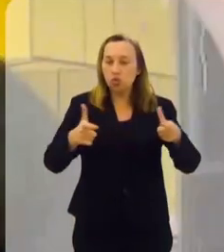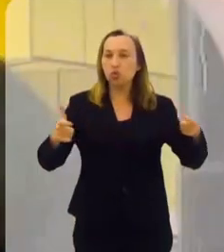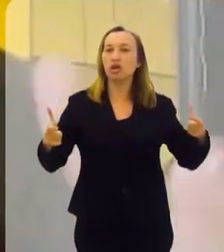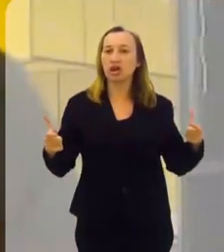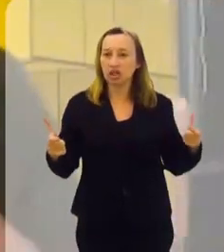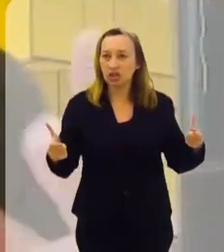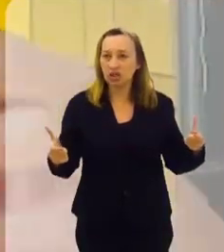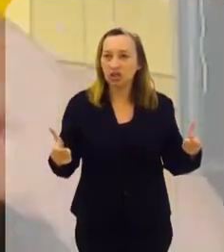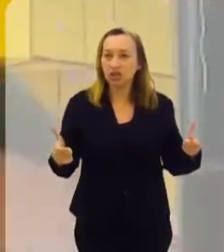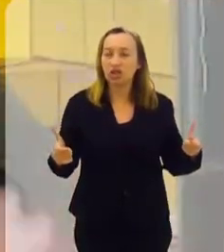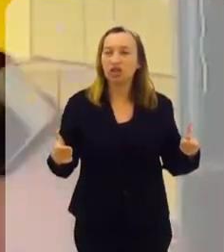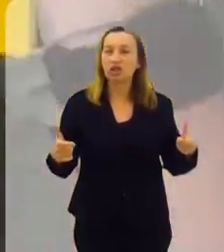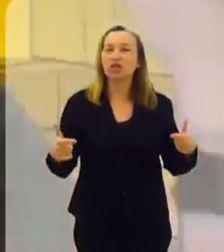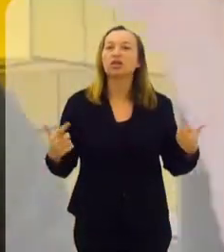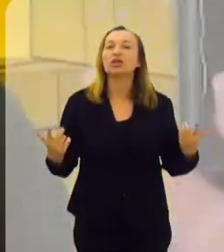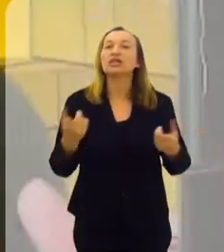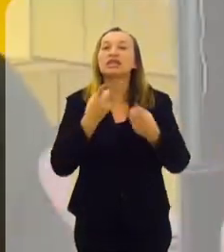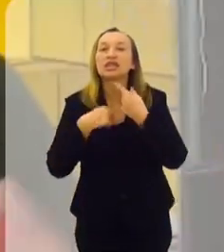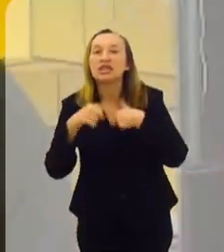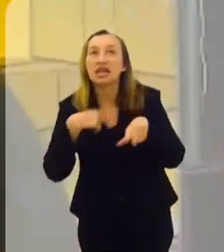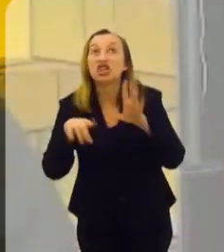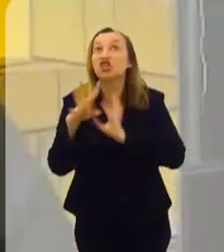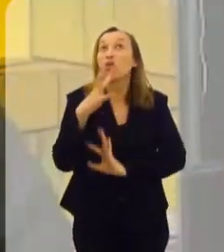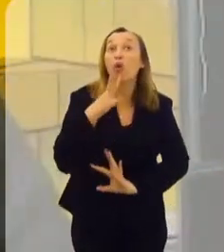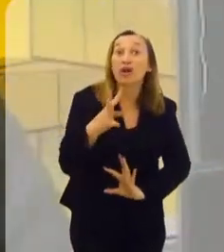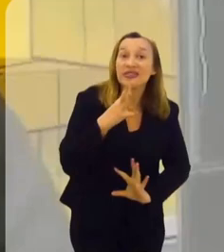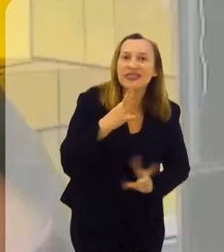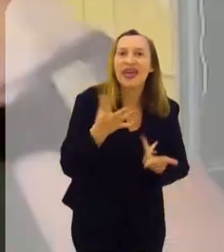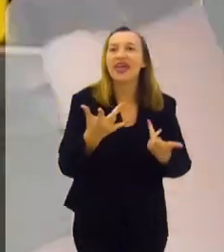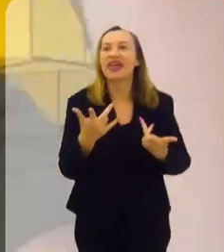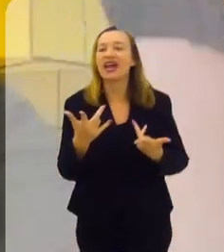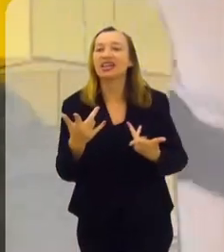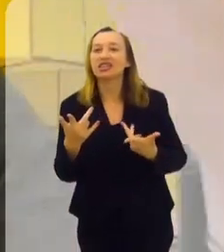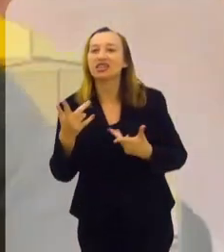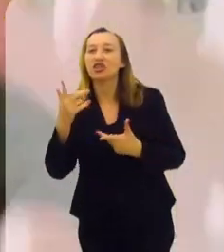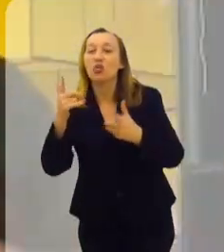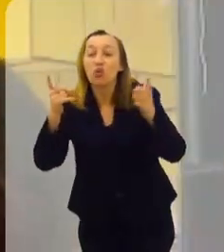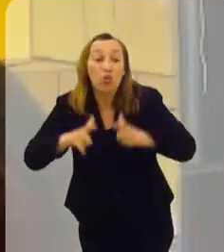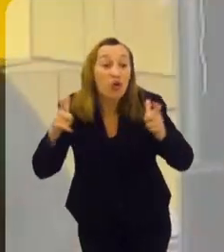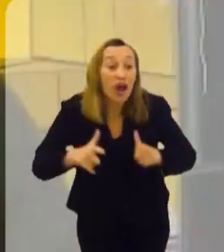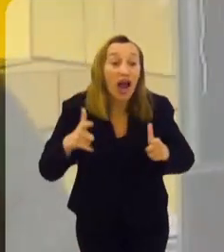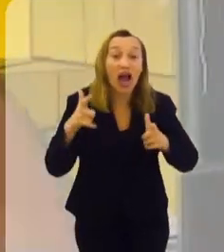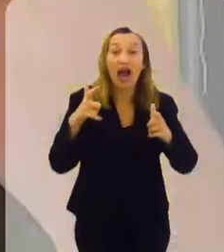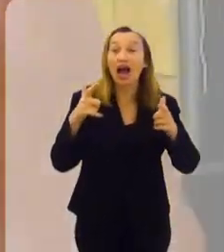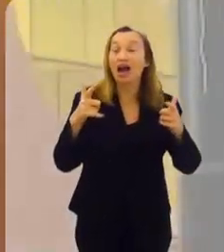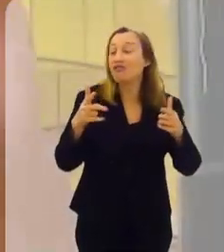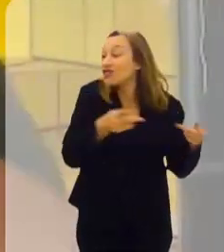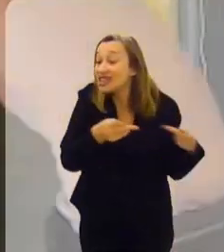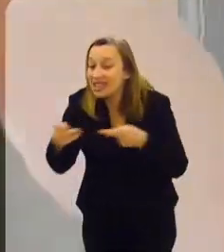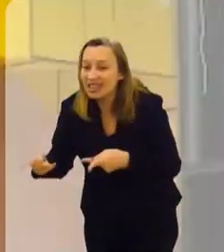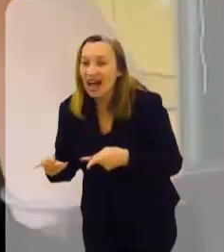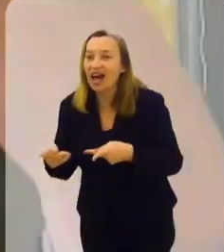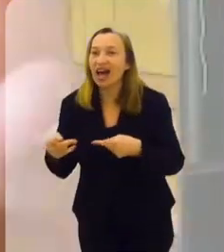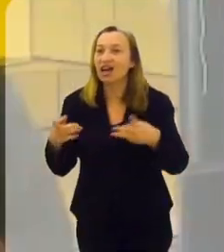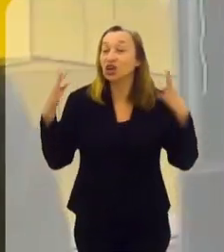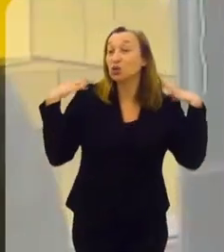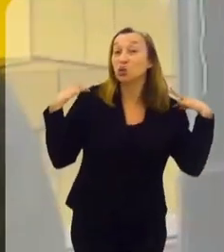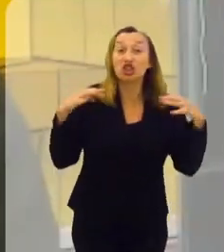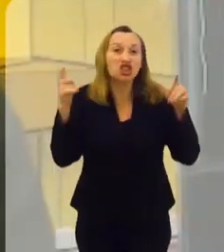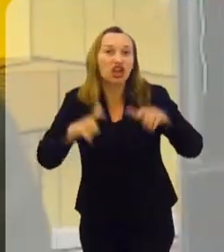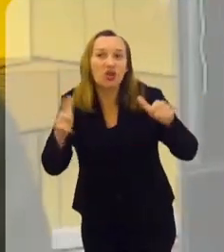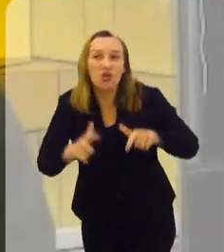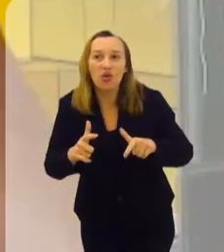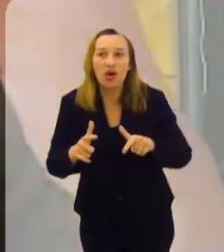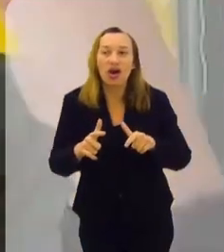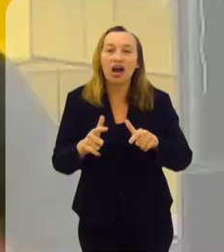ciclo intangível, né, de geração desse desejo de conhecer as paisagens, de conhecer, visitar, ser